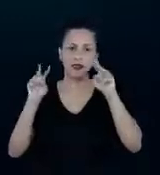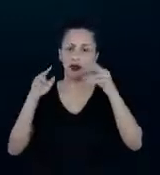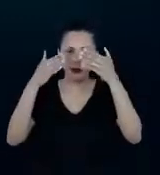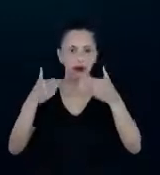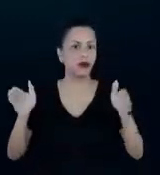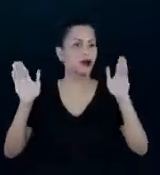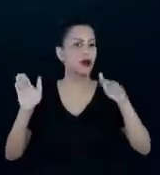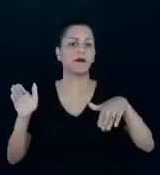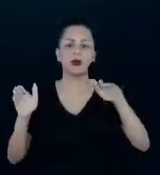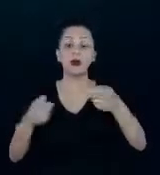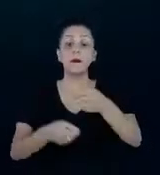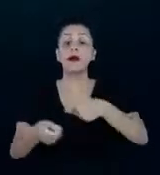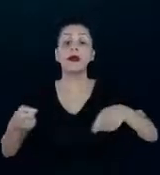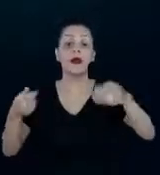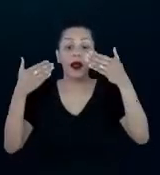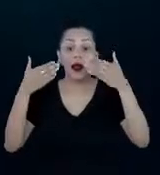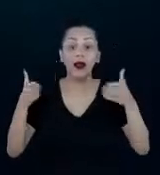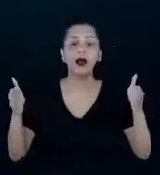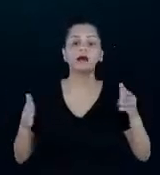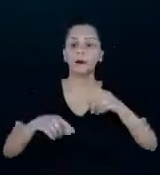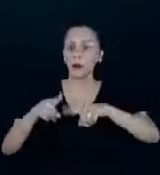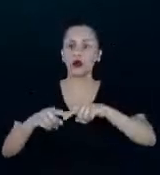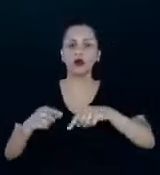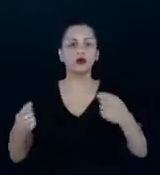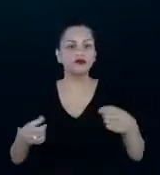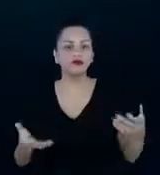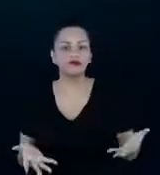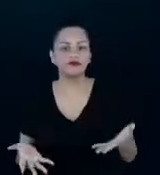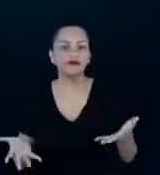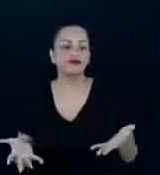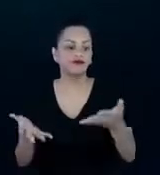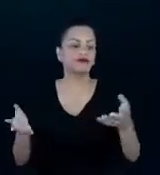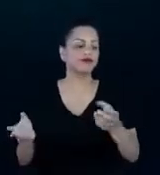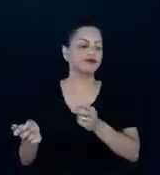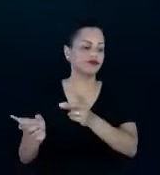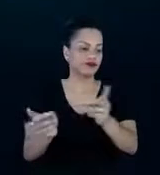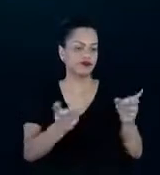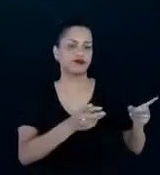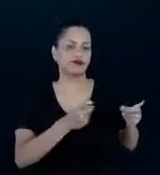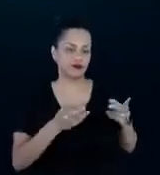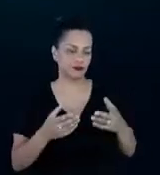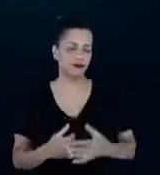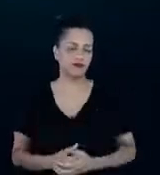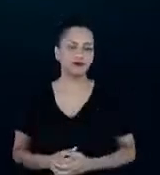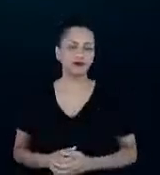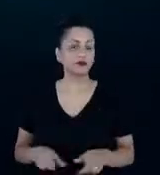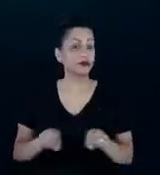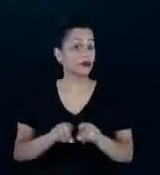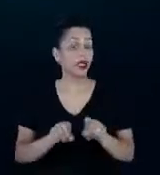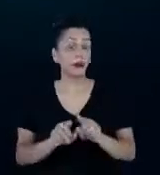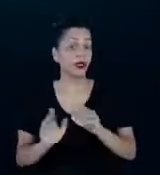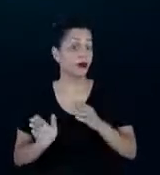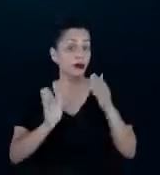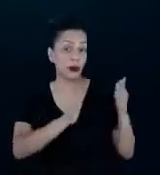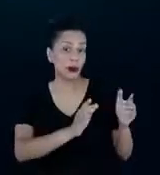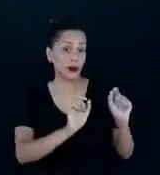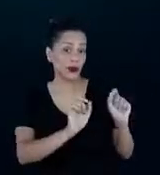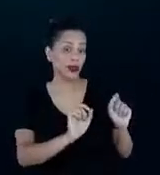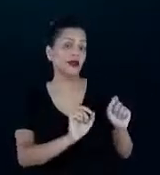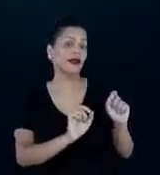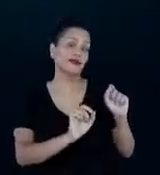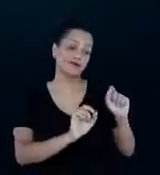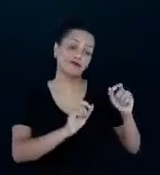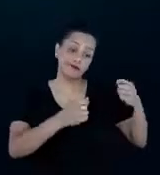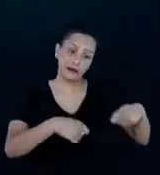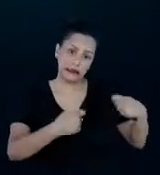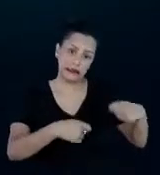gerar produto que seja mais rapidamente colocado no mercado. Isso, por outro lado, gera uma necessidade de